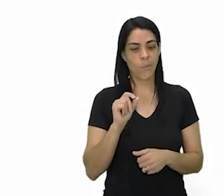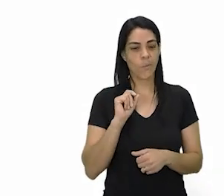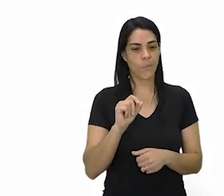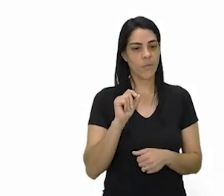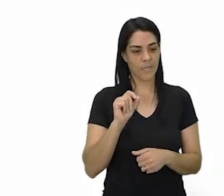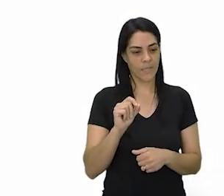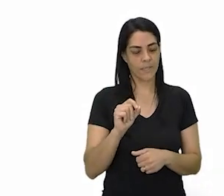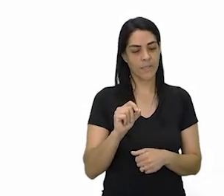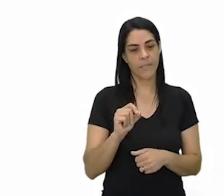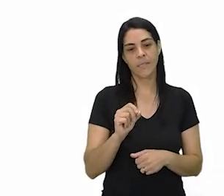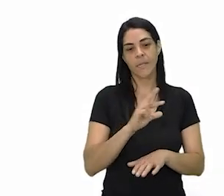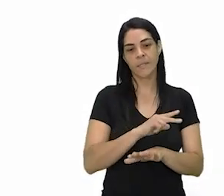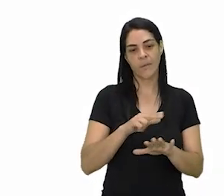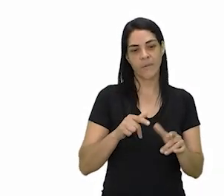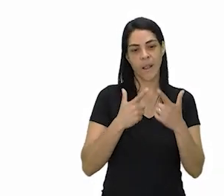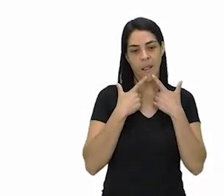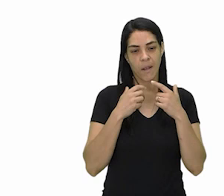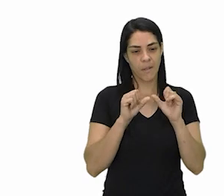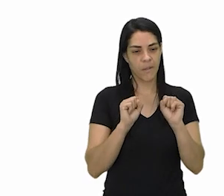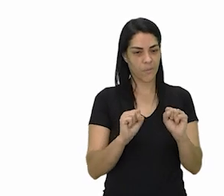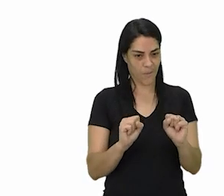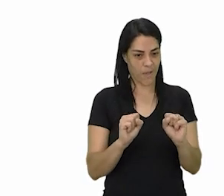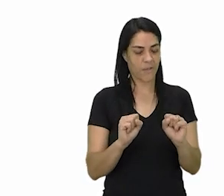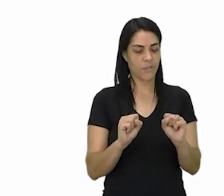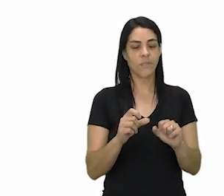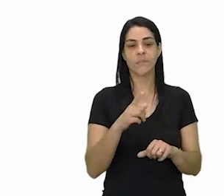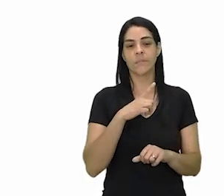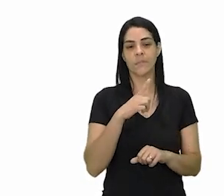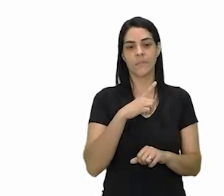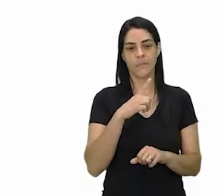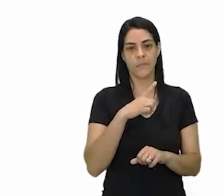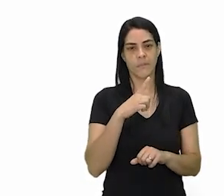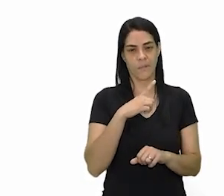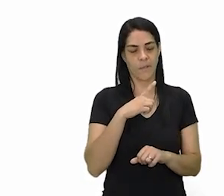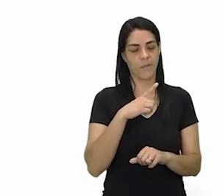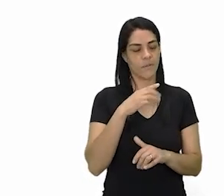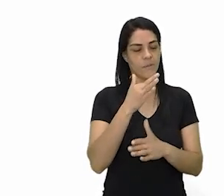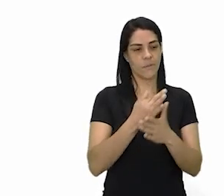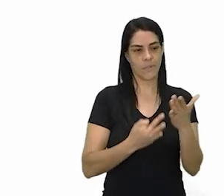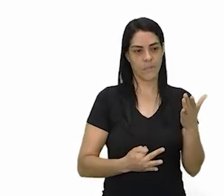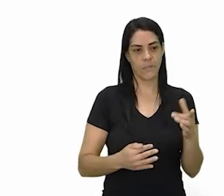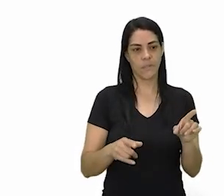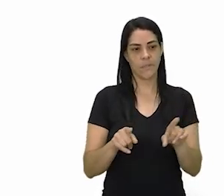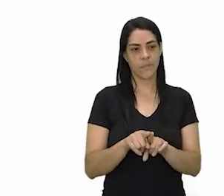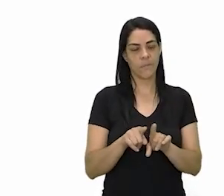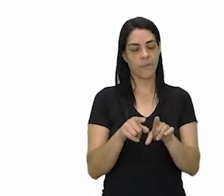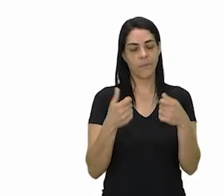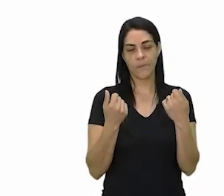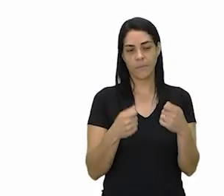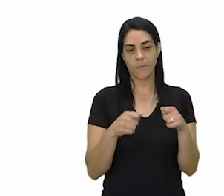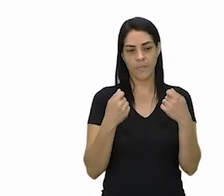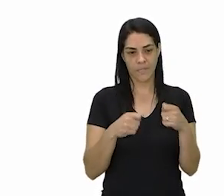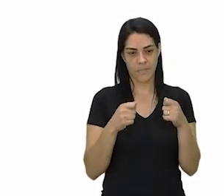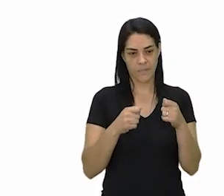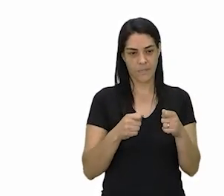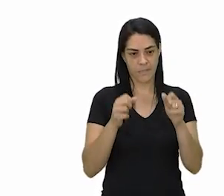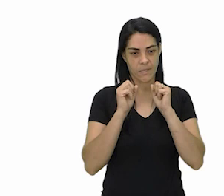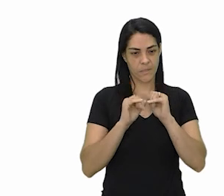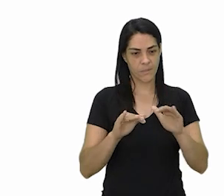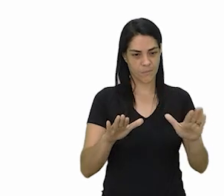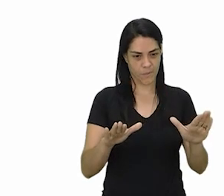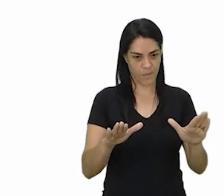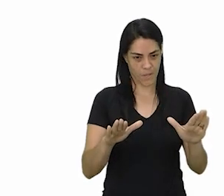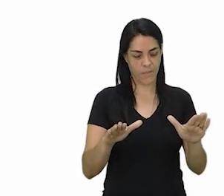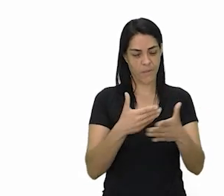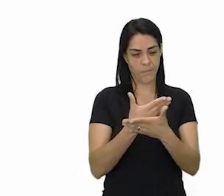das muitas linguagens que existem num texto e precisam ser exploradas por